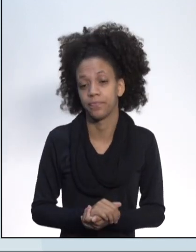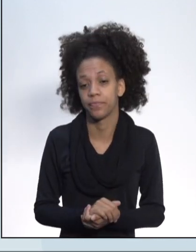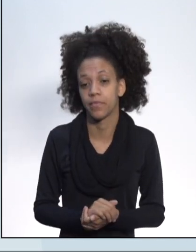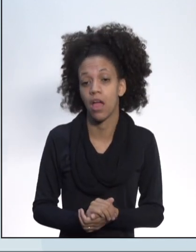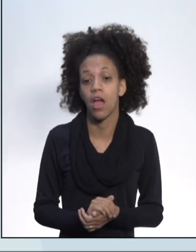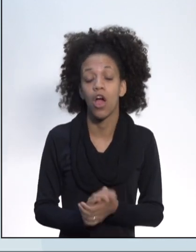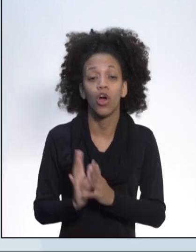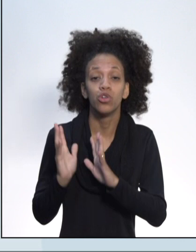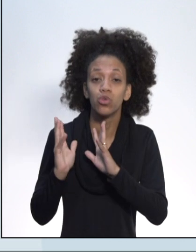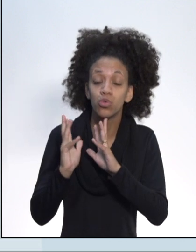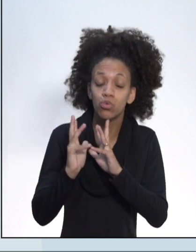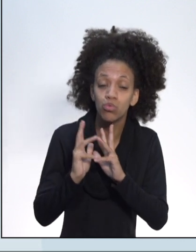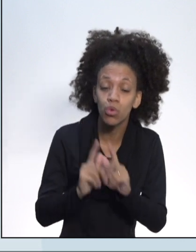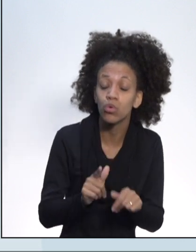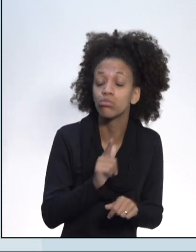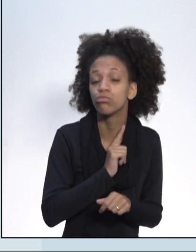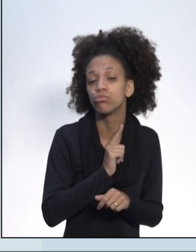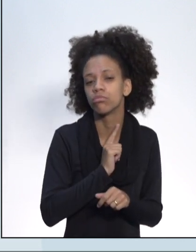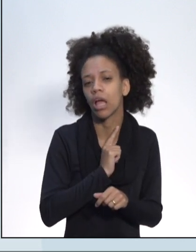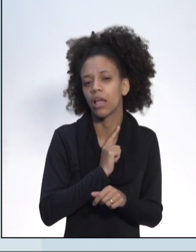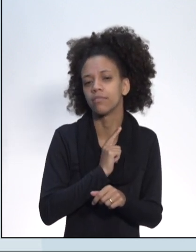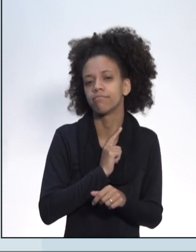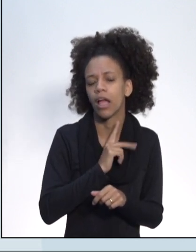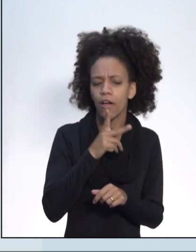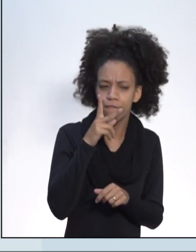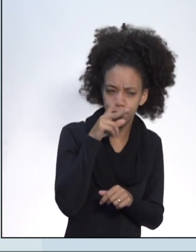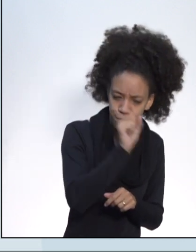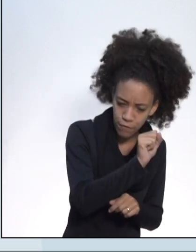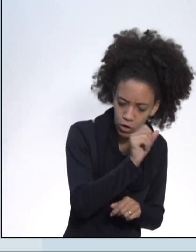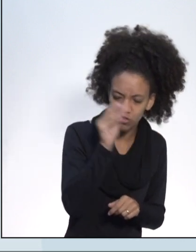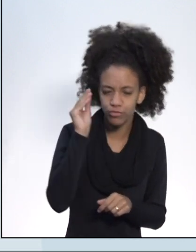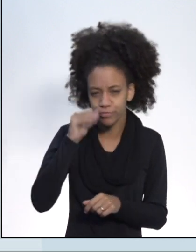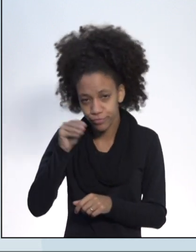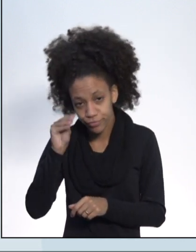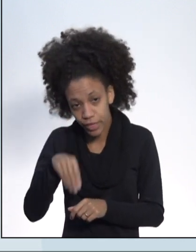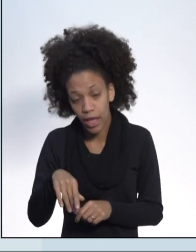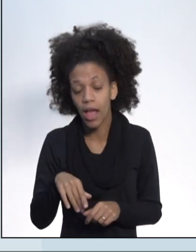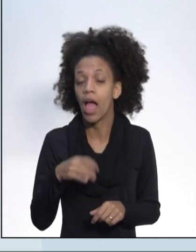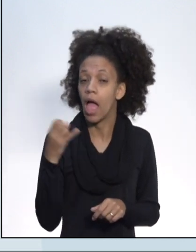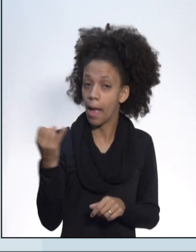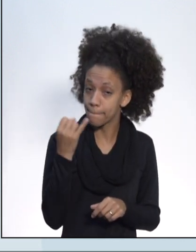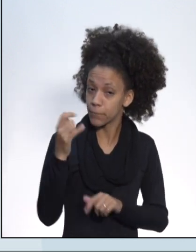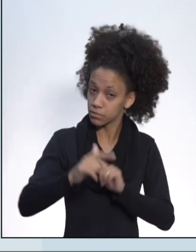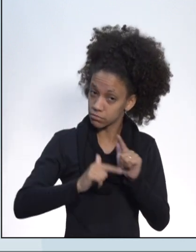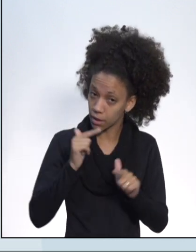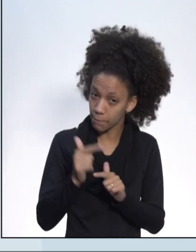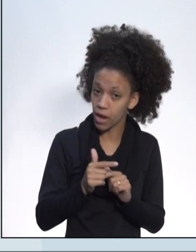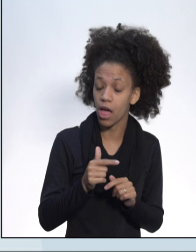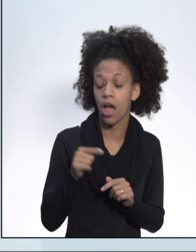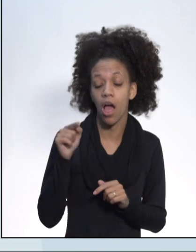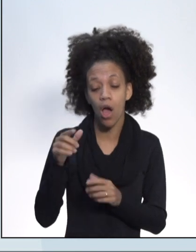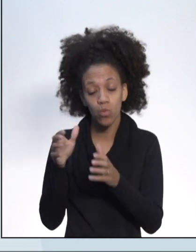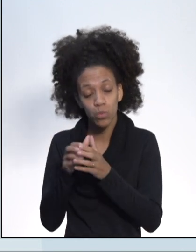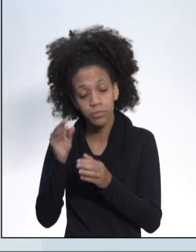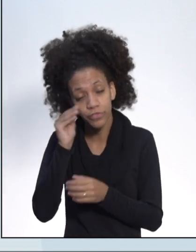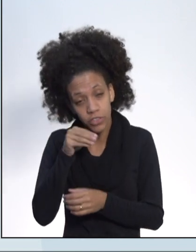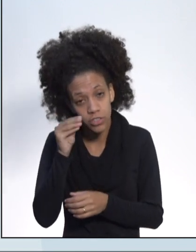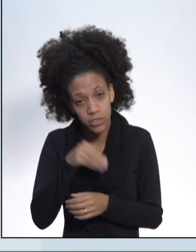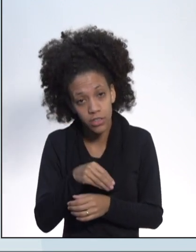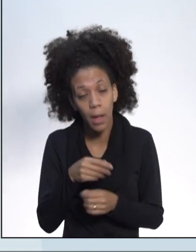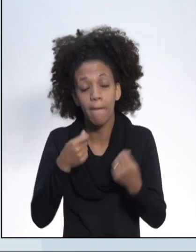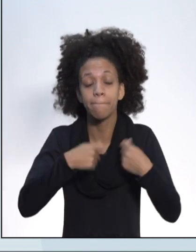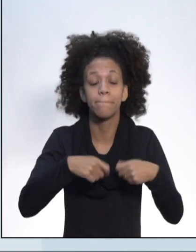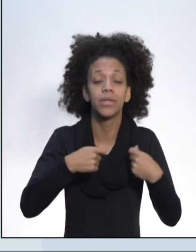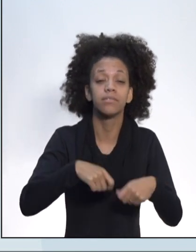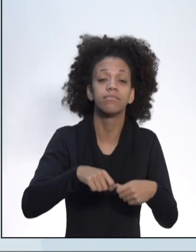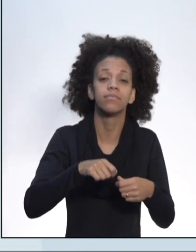temos pontos fortes e fragilidades. É importante trabalharmos com nossas fragilidades. Para isso, podemos fazer um plano